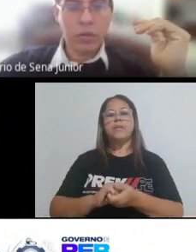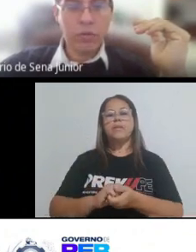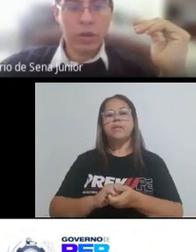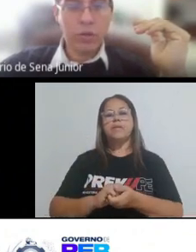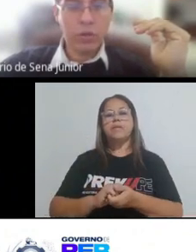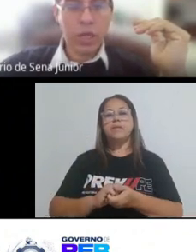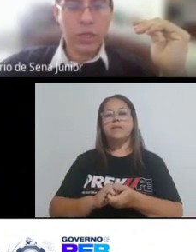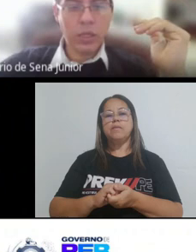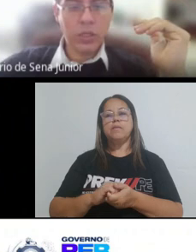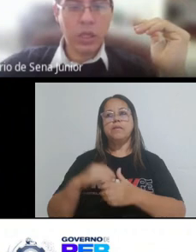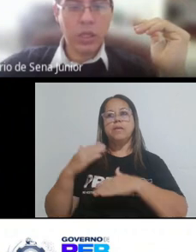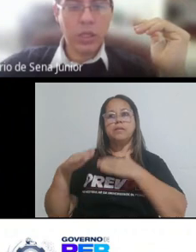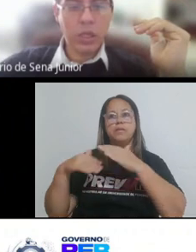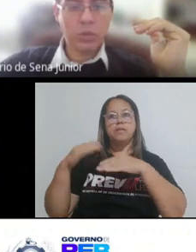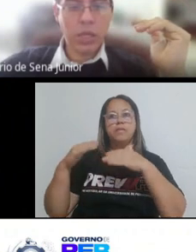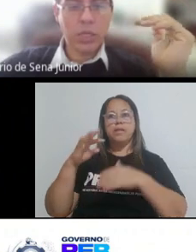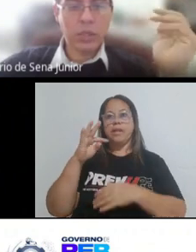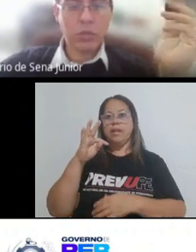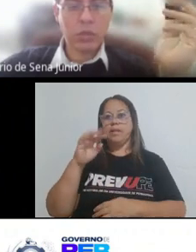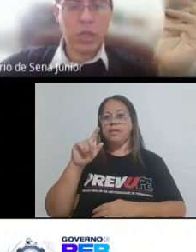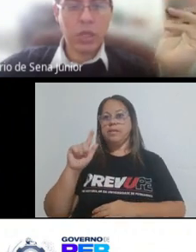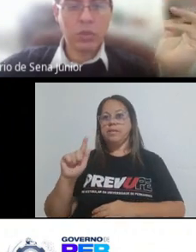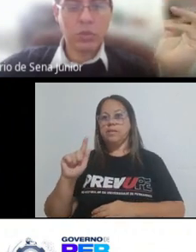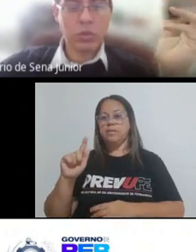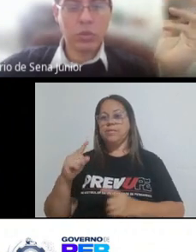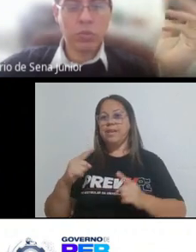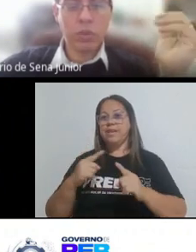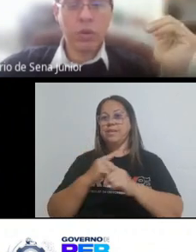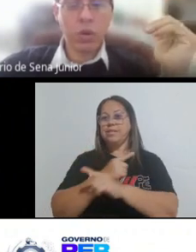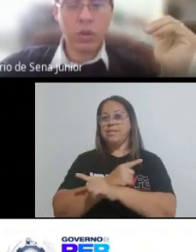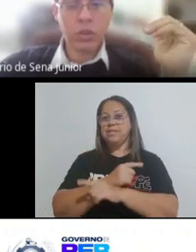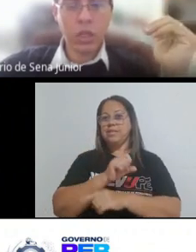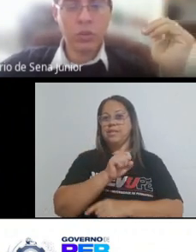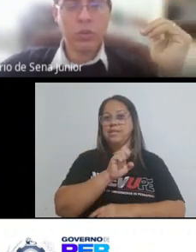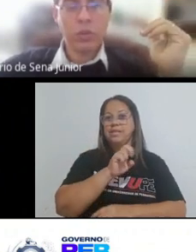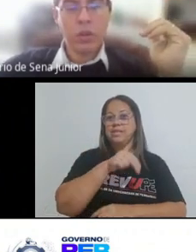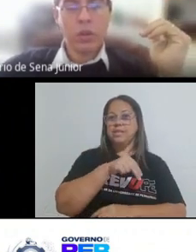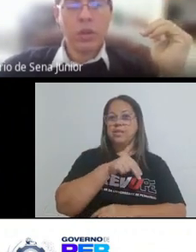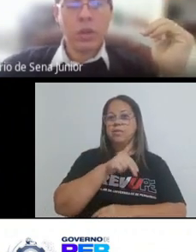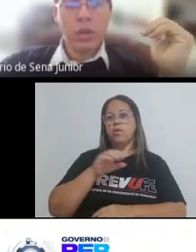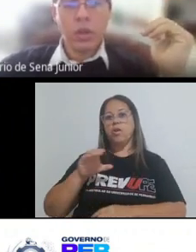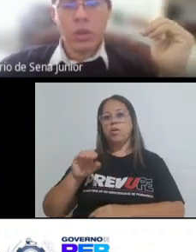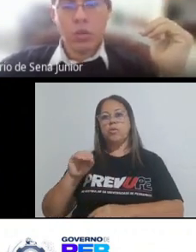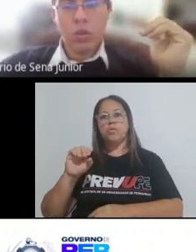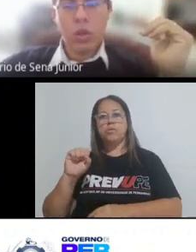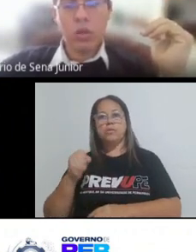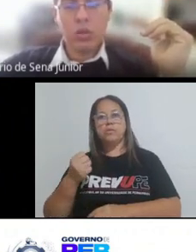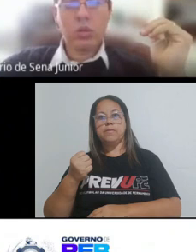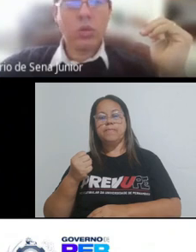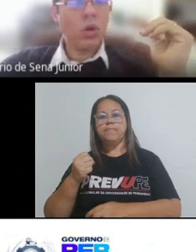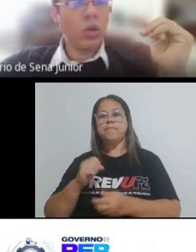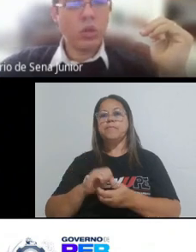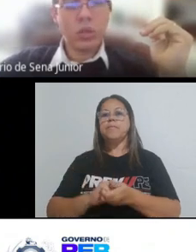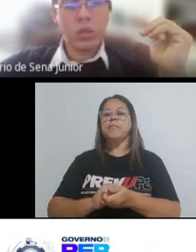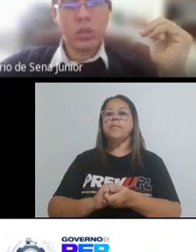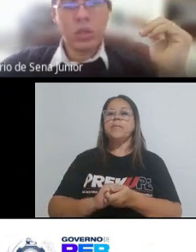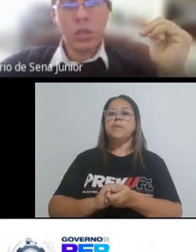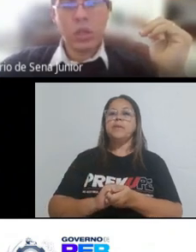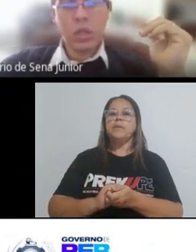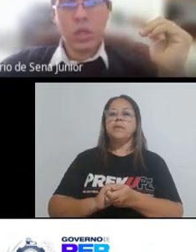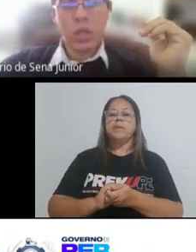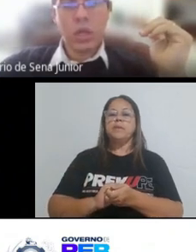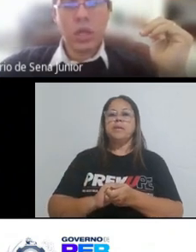desenvolvendo a tangente em termos da razão dos senos pelo cosseno, quando nós